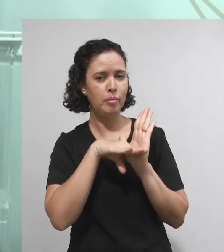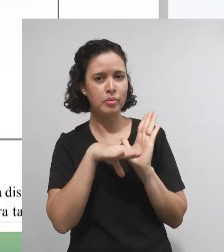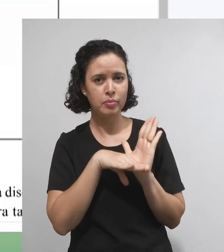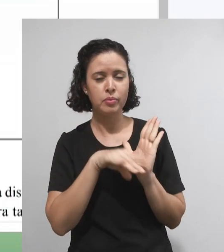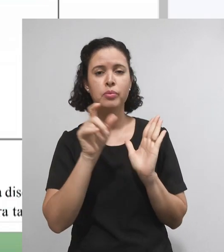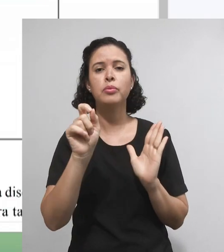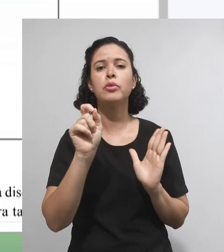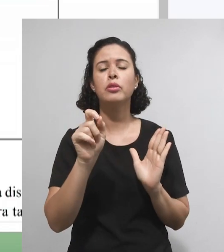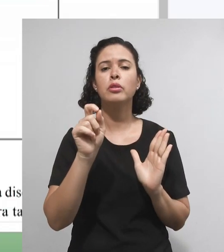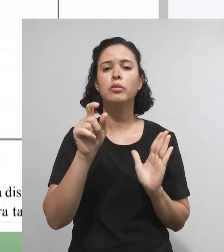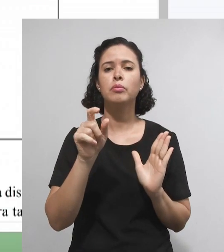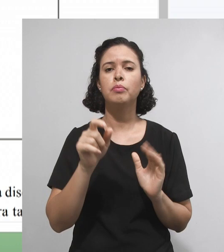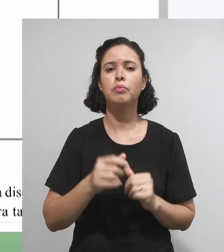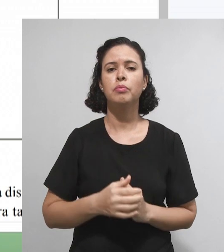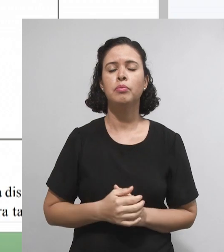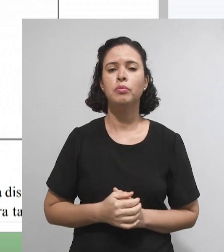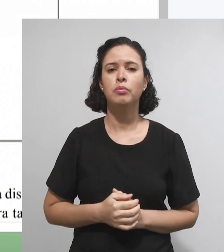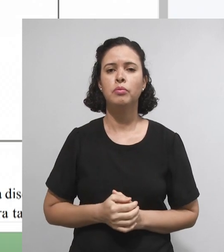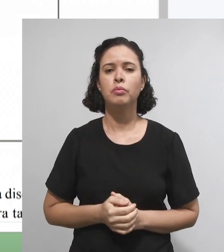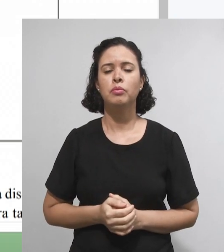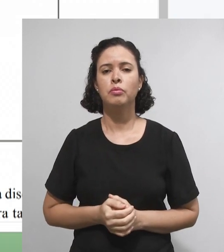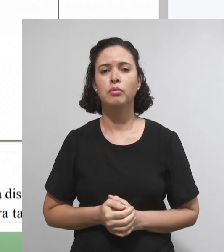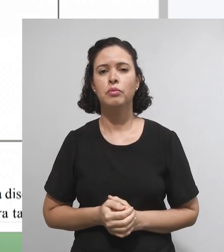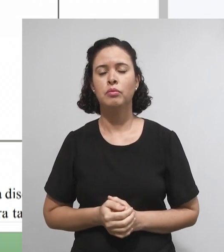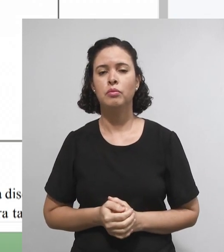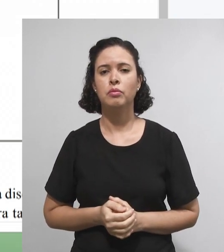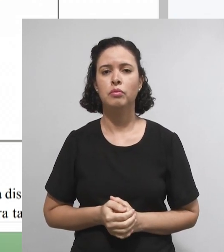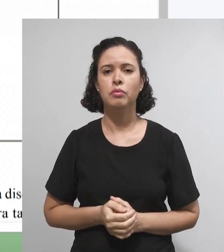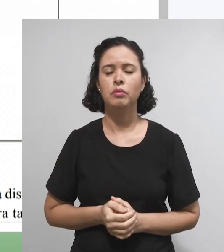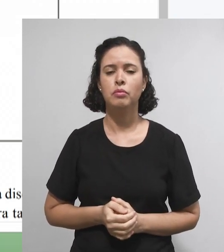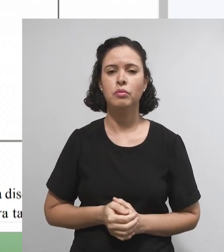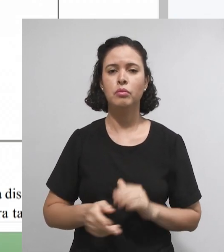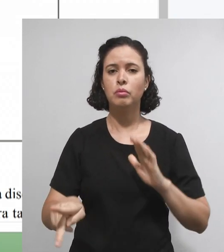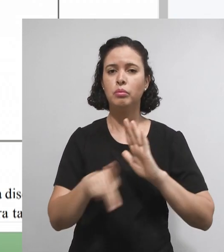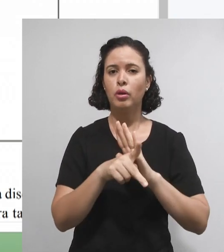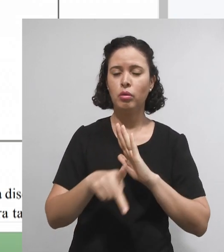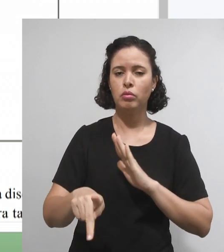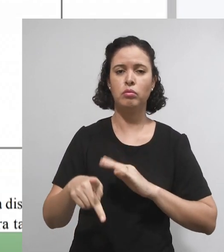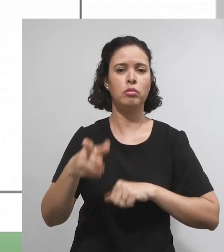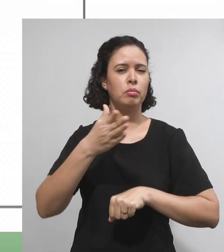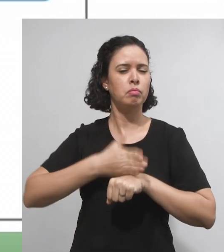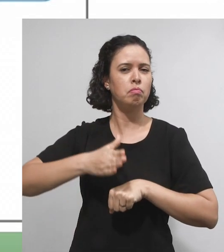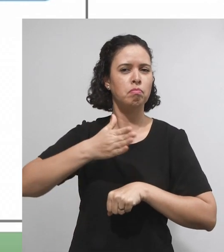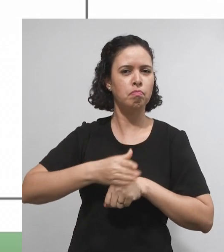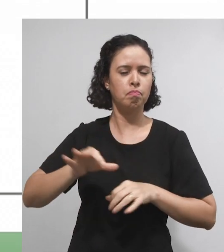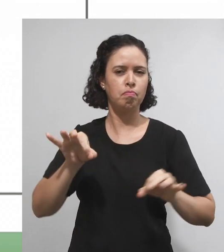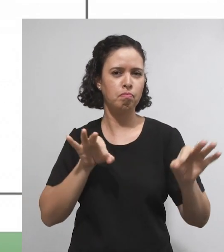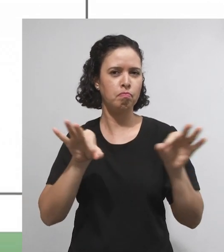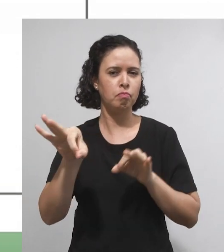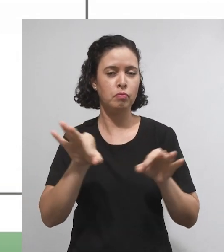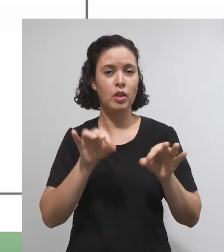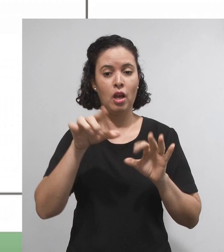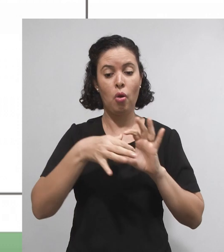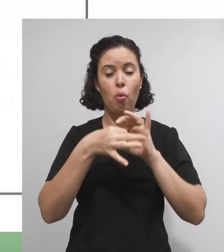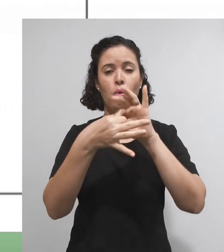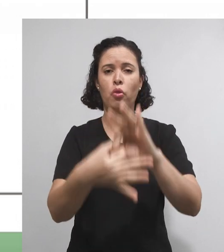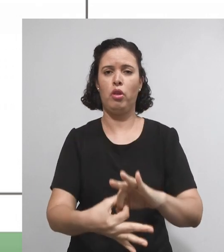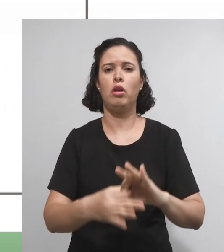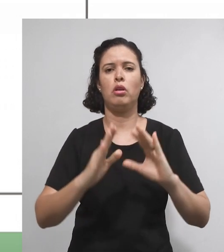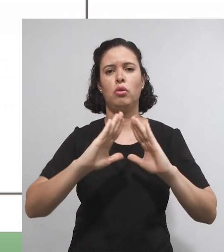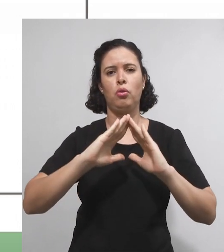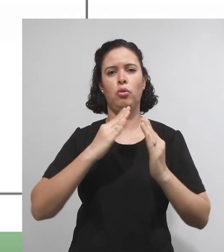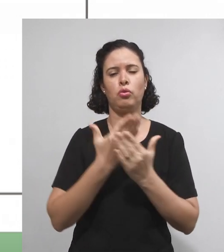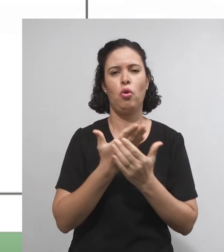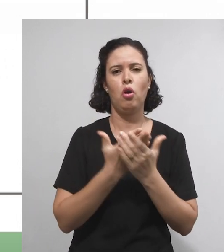currículo organizado é o currículo que está nas práticas organizativas. Ele é aquele que está no contexto